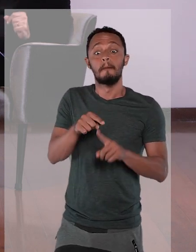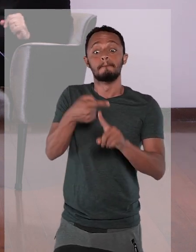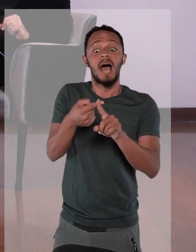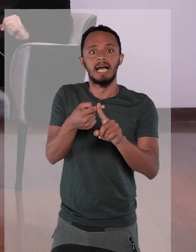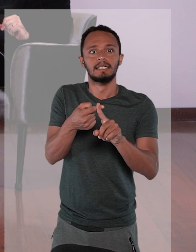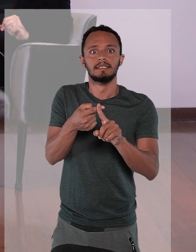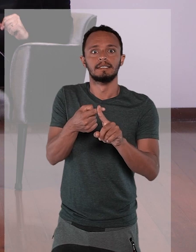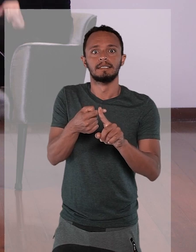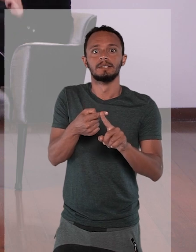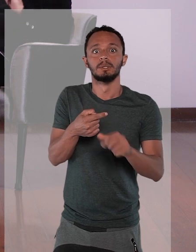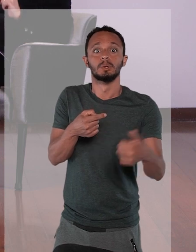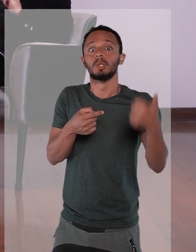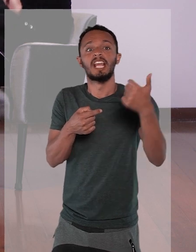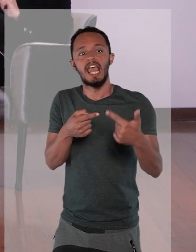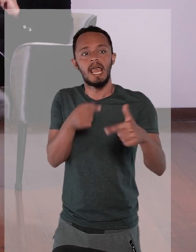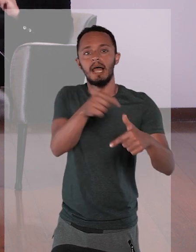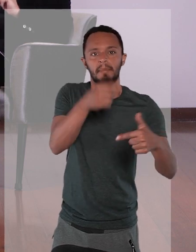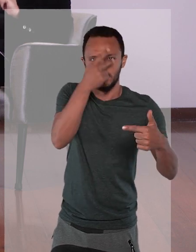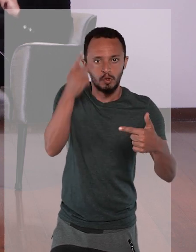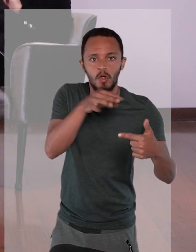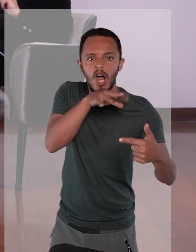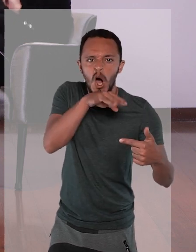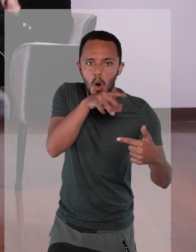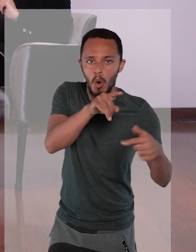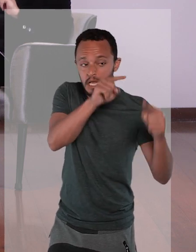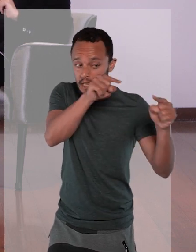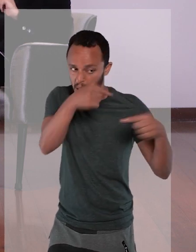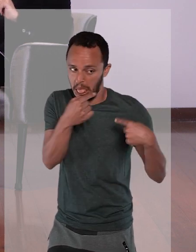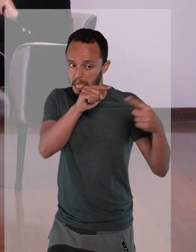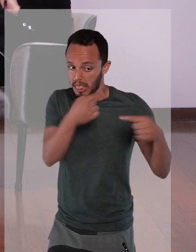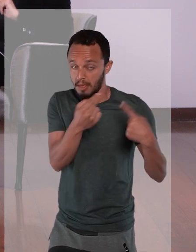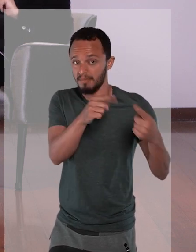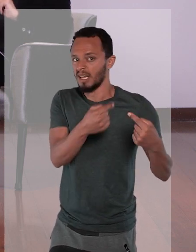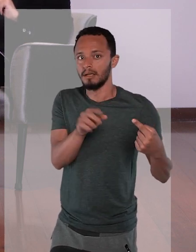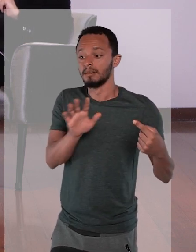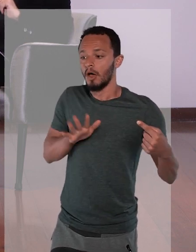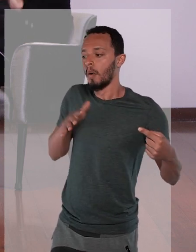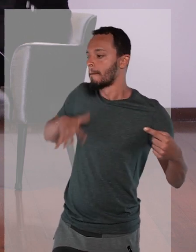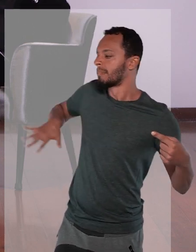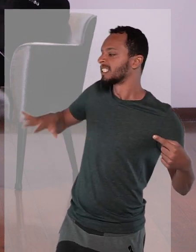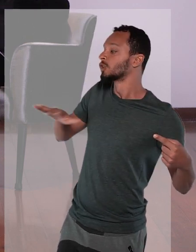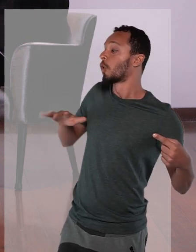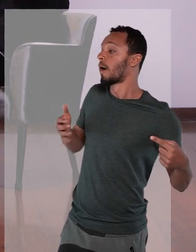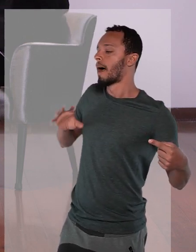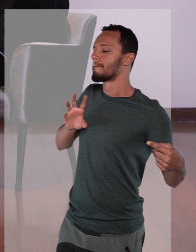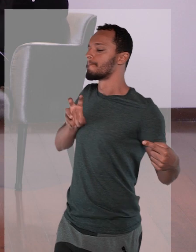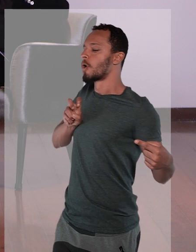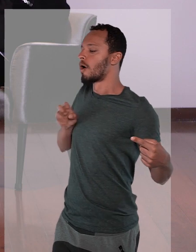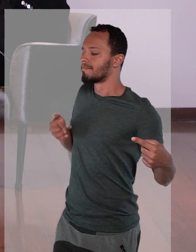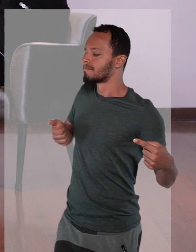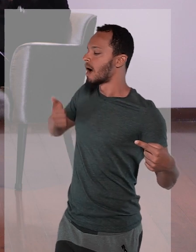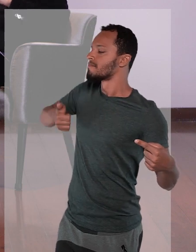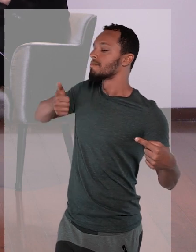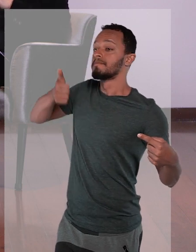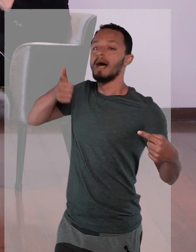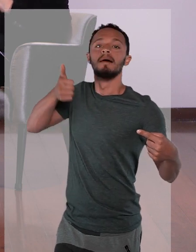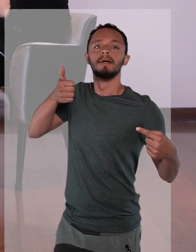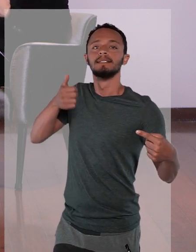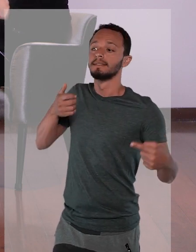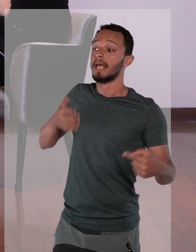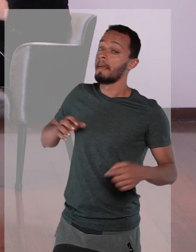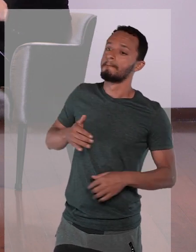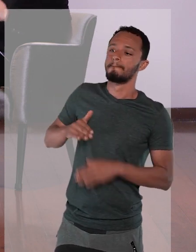que haters. E o que chama atenção, o que é muito bonito no livro, e que é uma marca constante